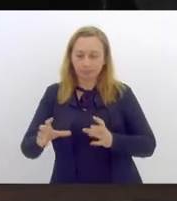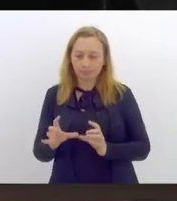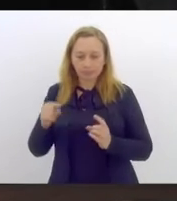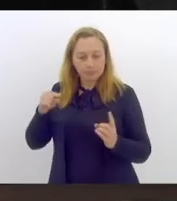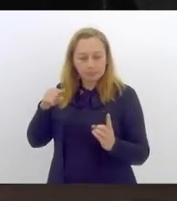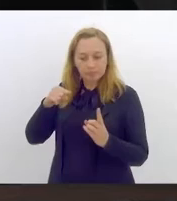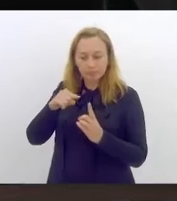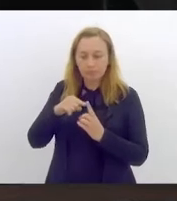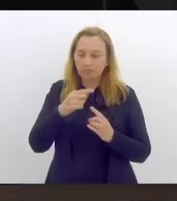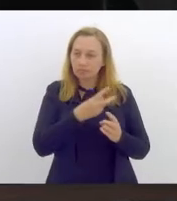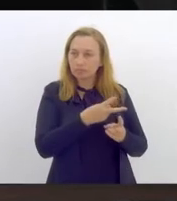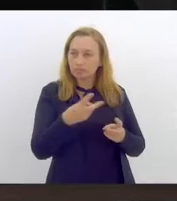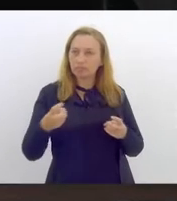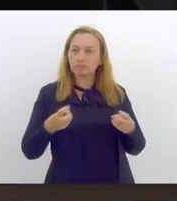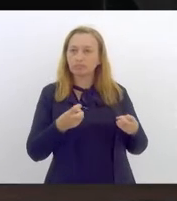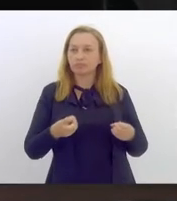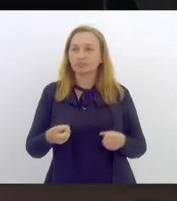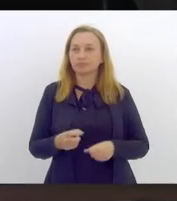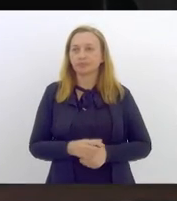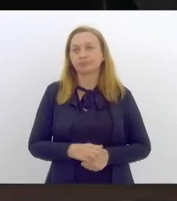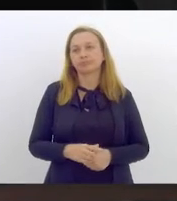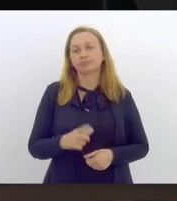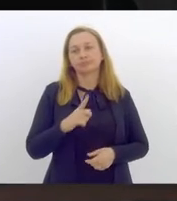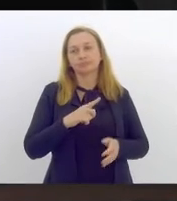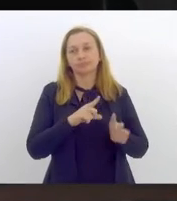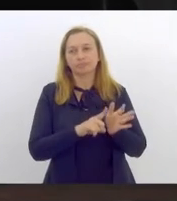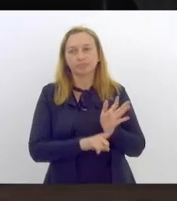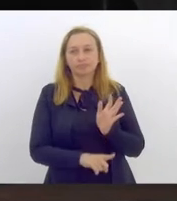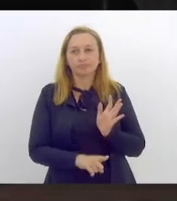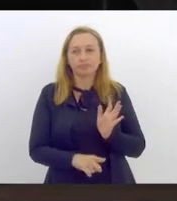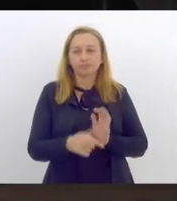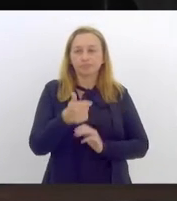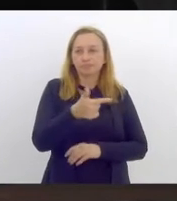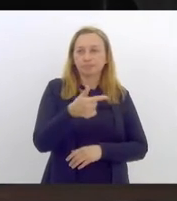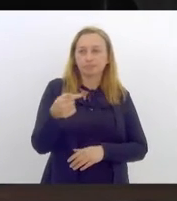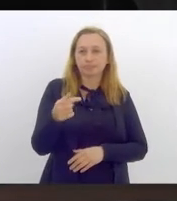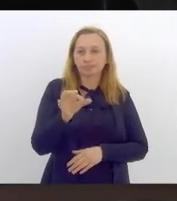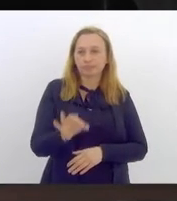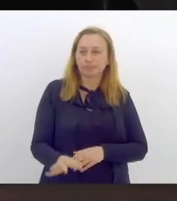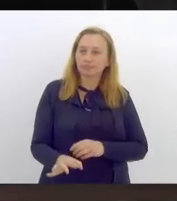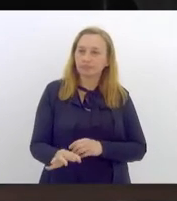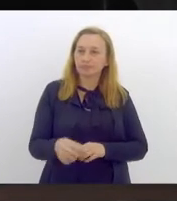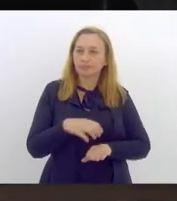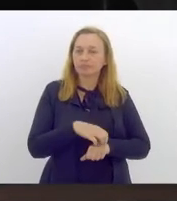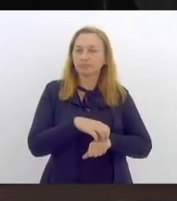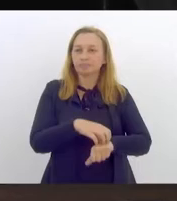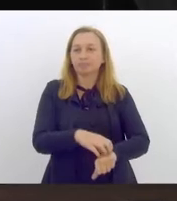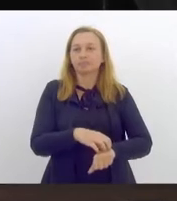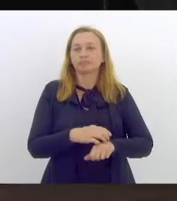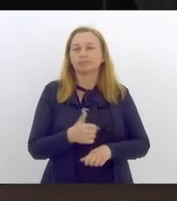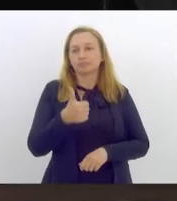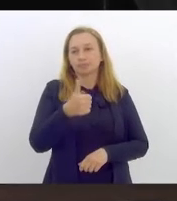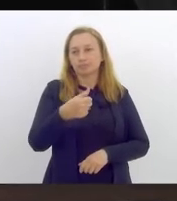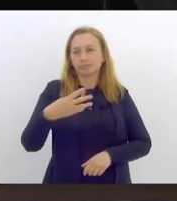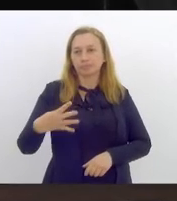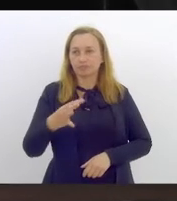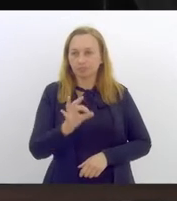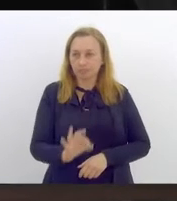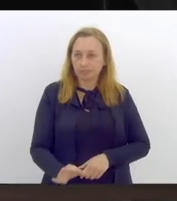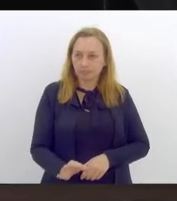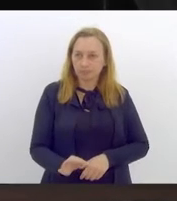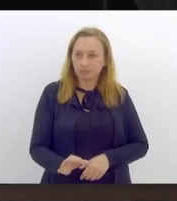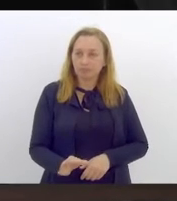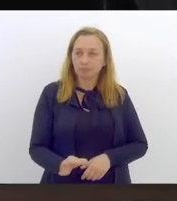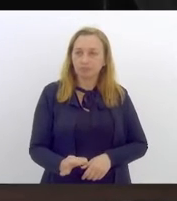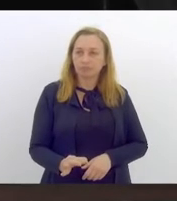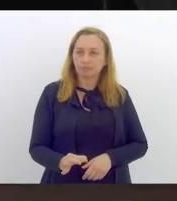objetivos, eu verifiquei que teve uma redução de 17% nos transportes, de 14%